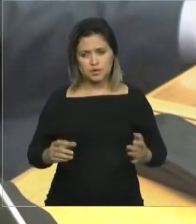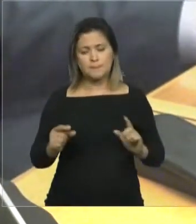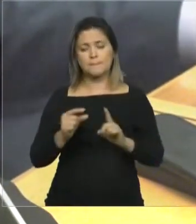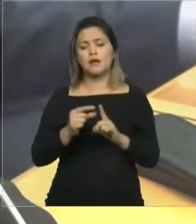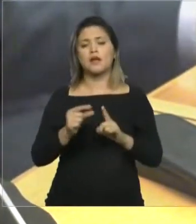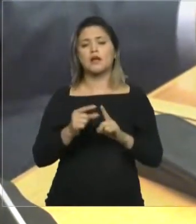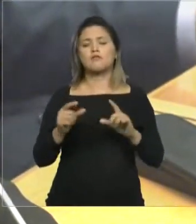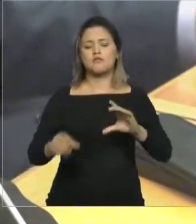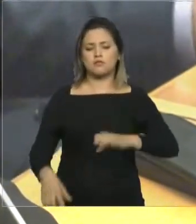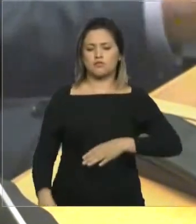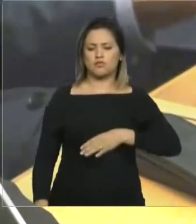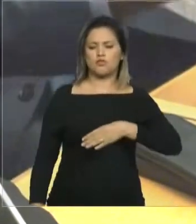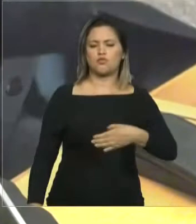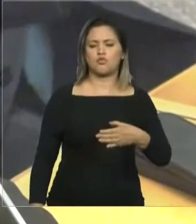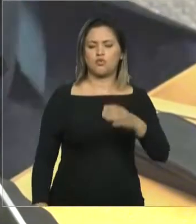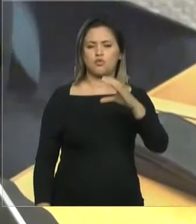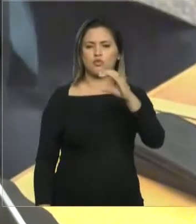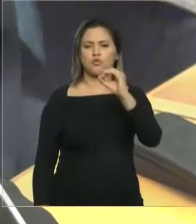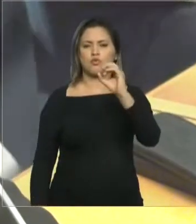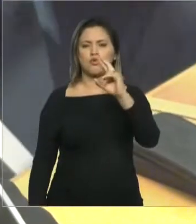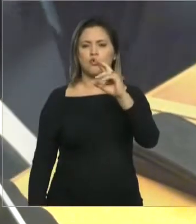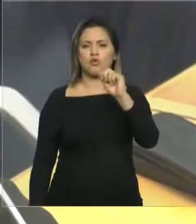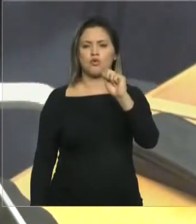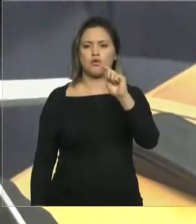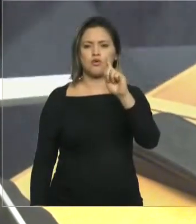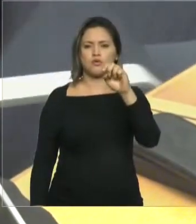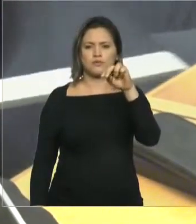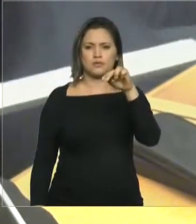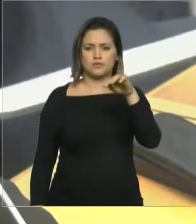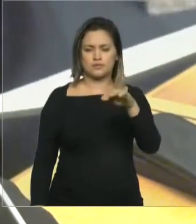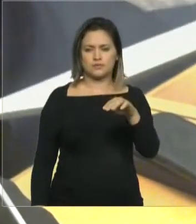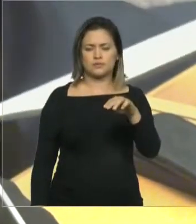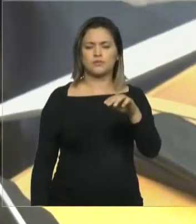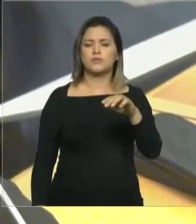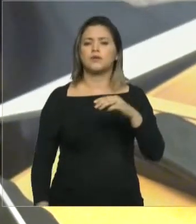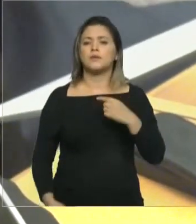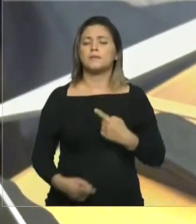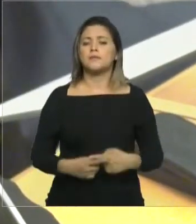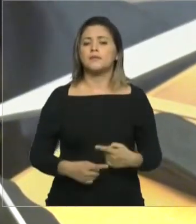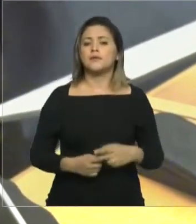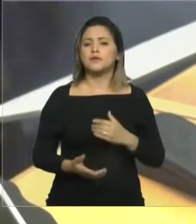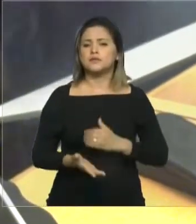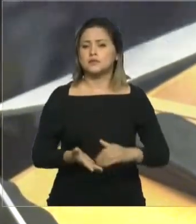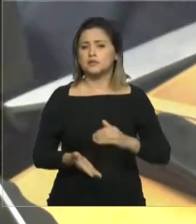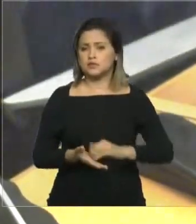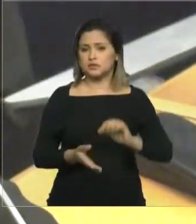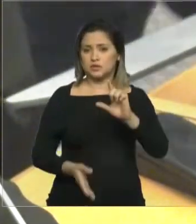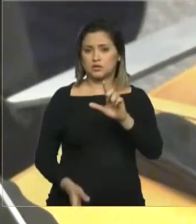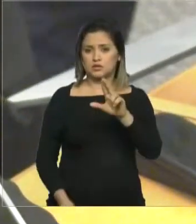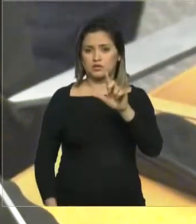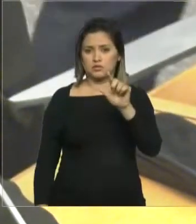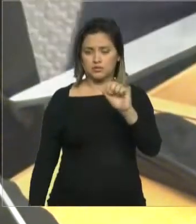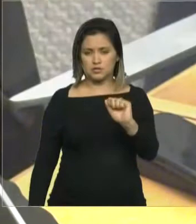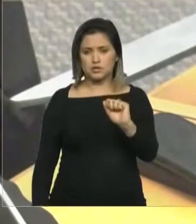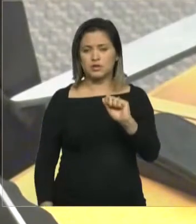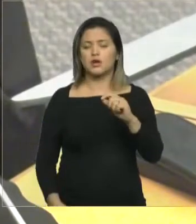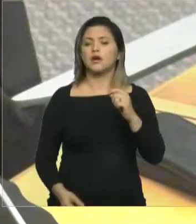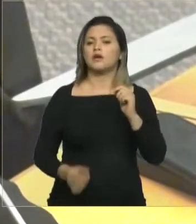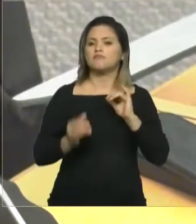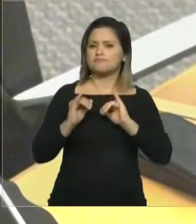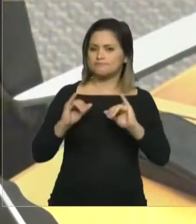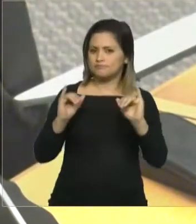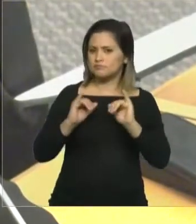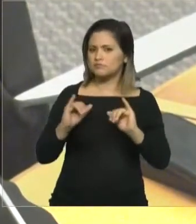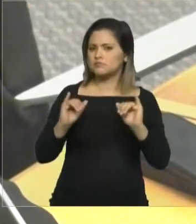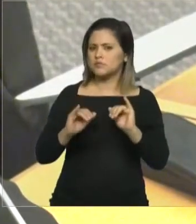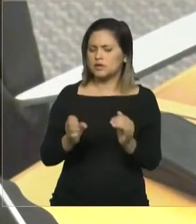porque o secretário Carlos Lulo ele fez um depoimento que foi até muito emocionado por conta das pressões que